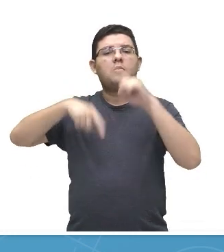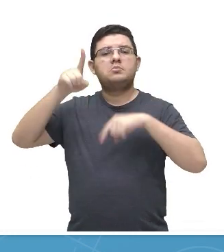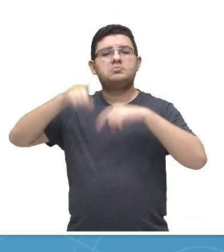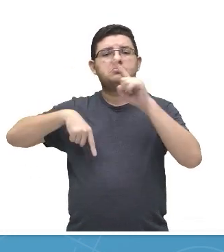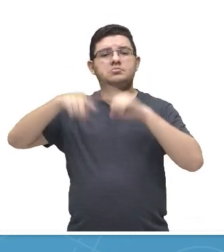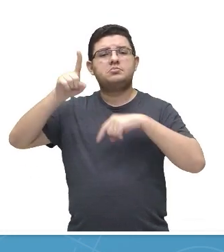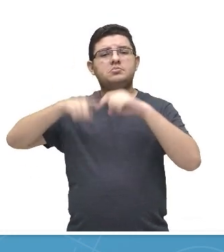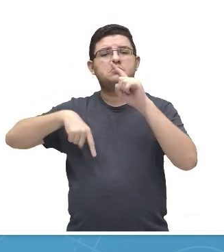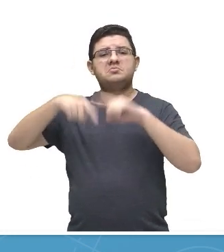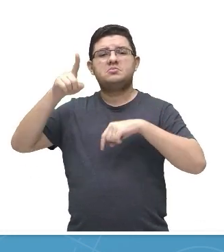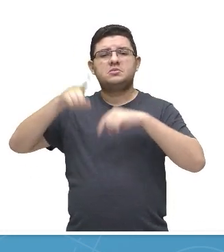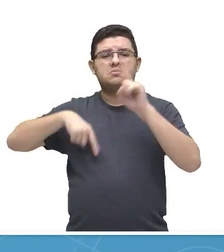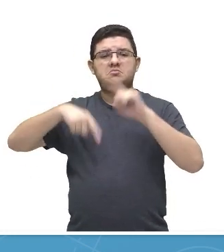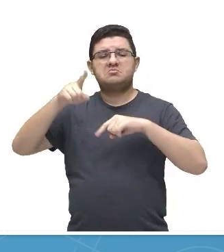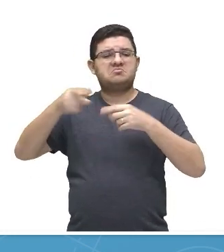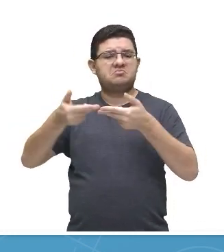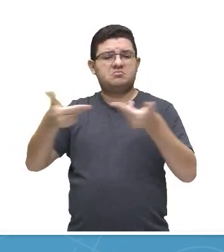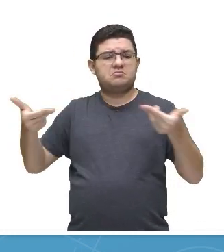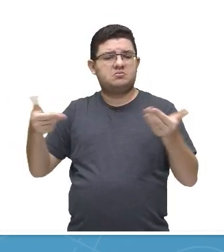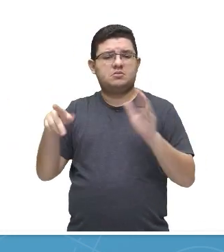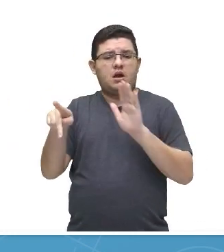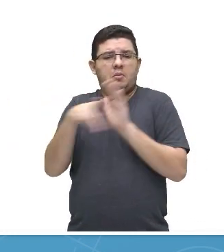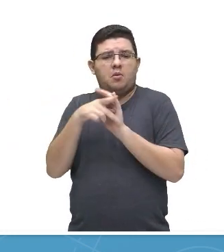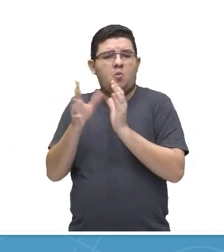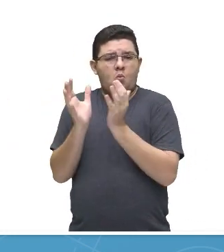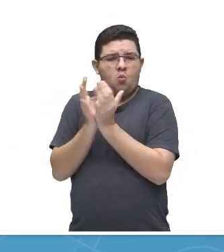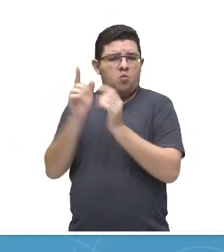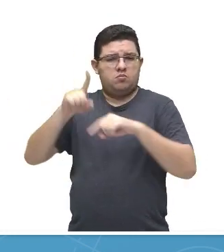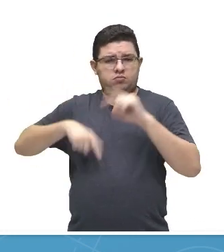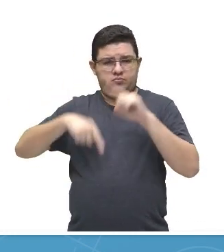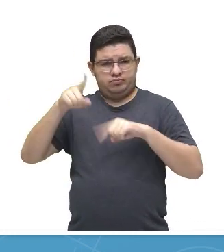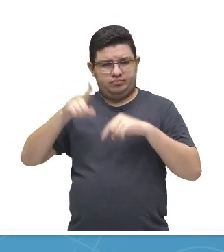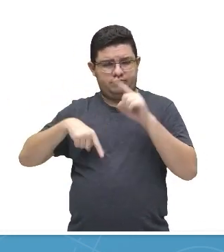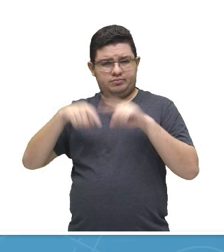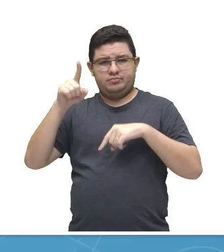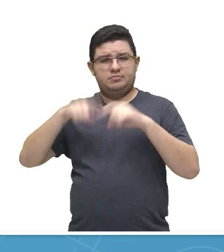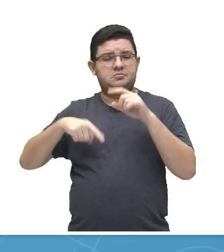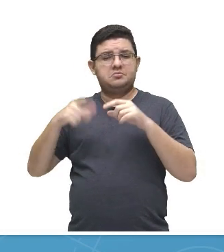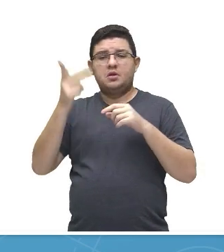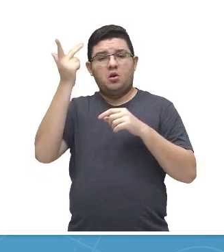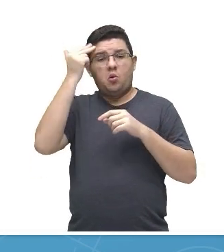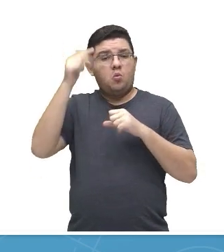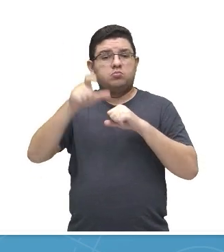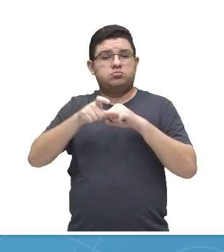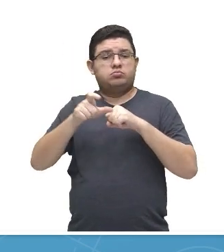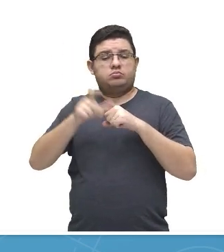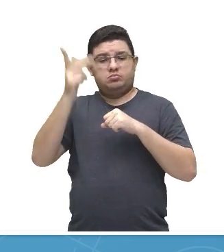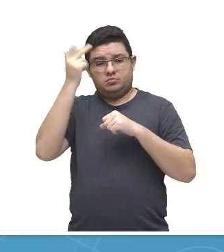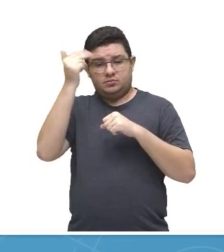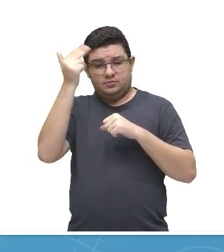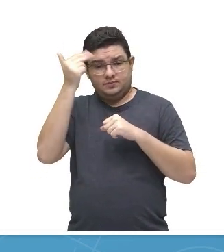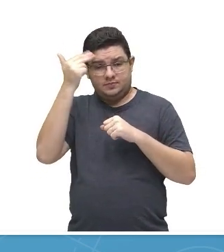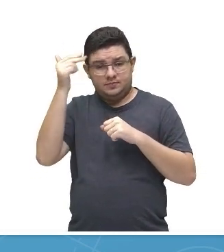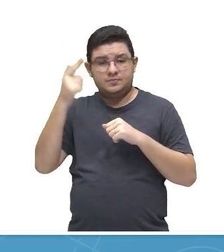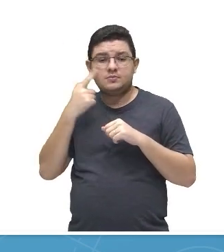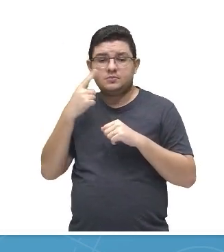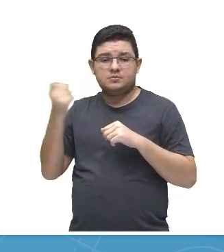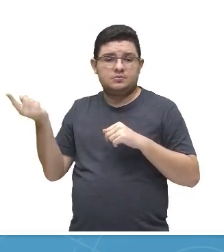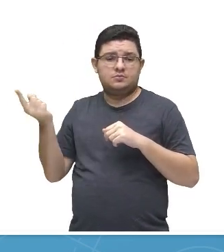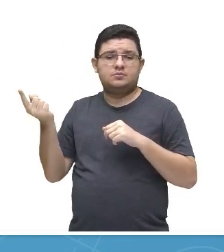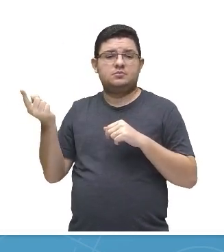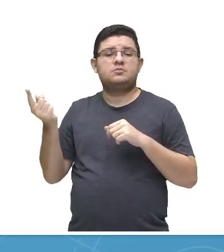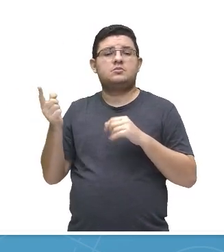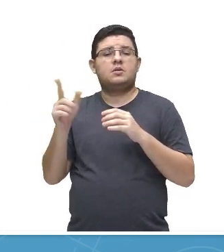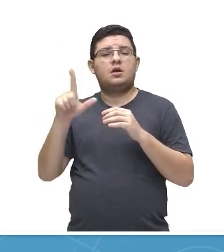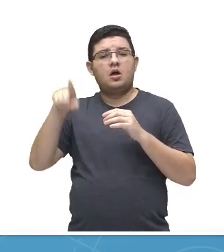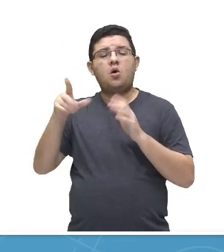mundo dos objetos, né, dessa categoria. Então, é um objeto. A mesa pertence a essa espécie. Que